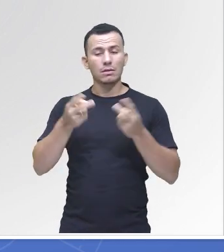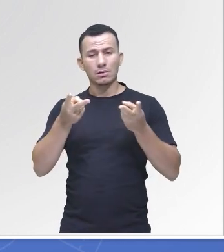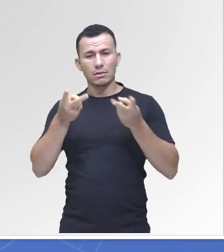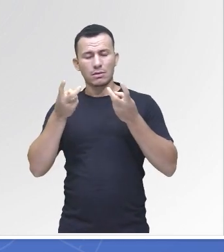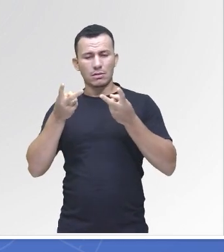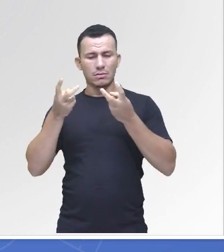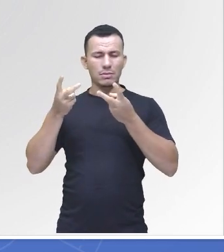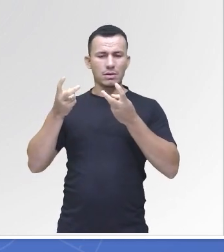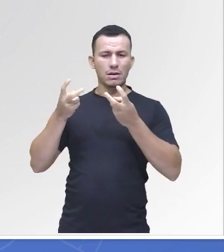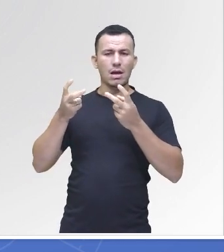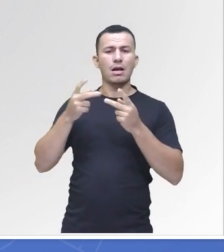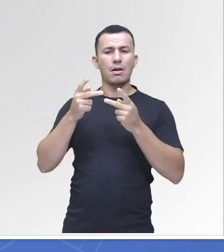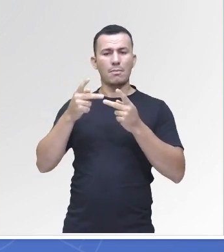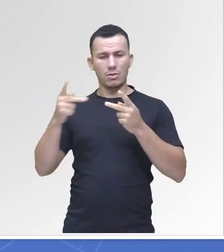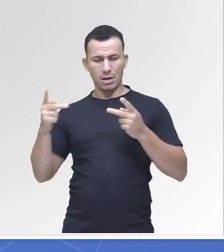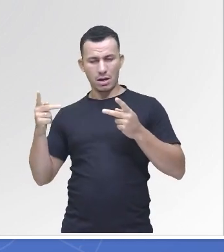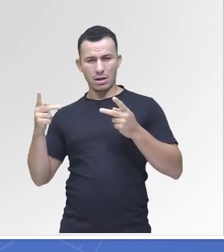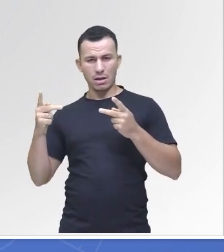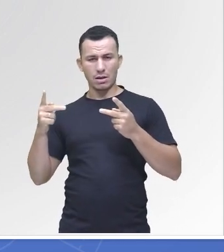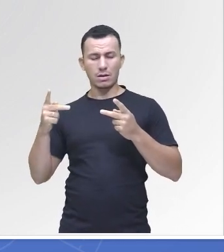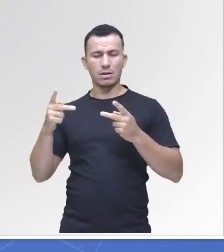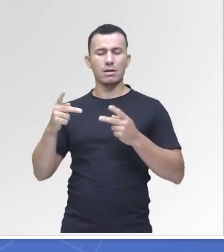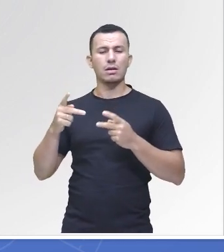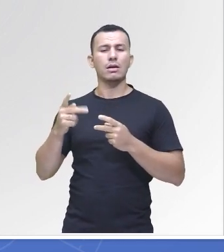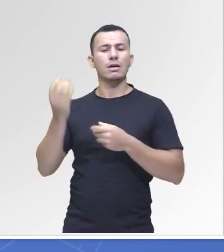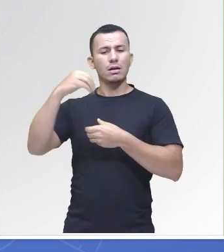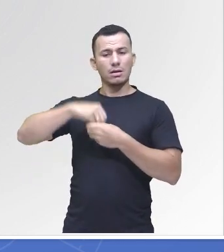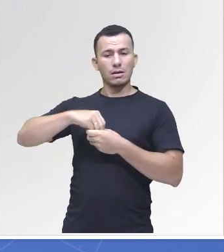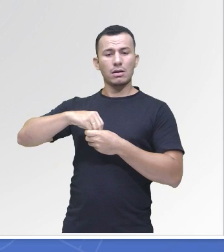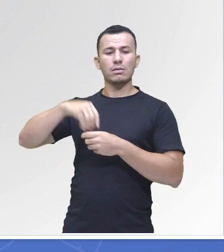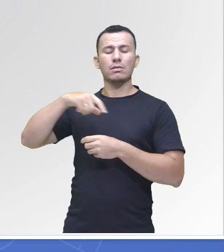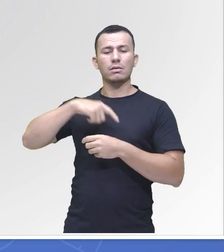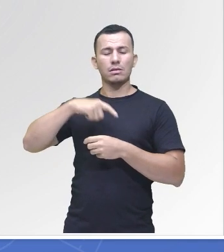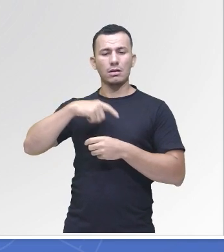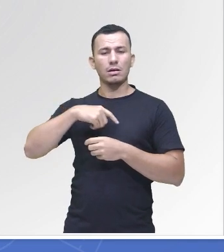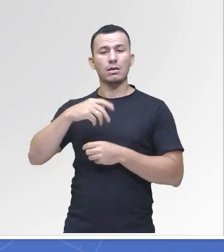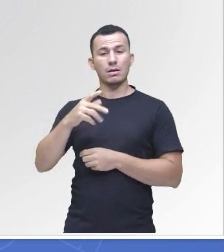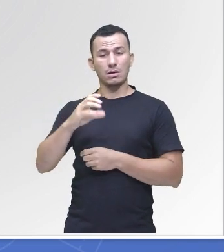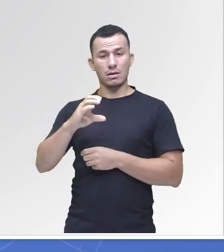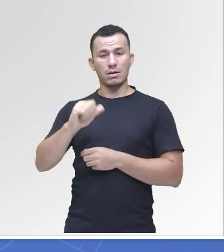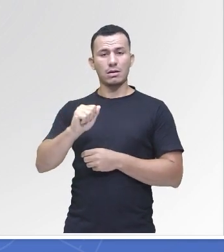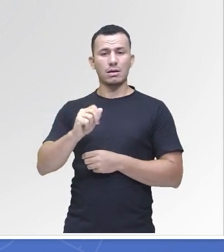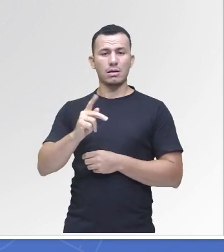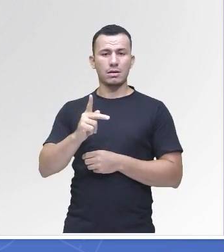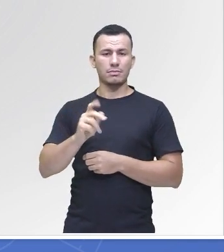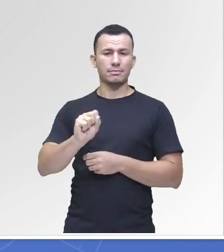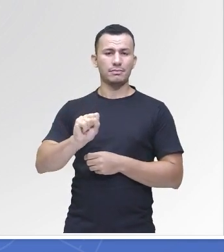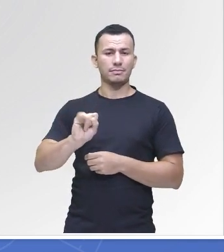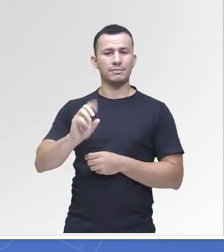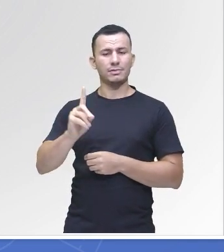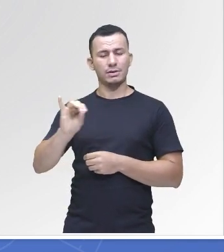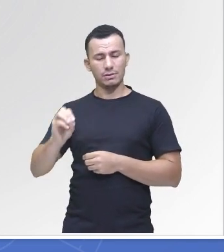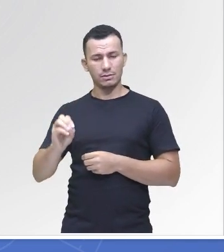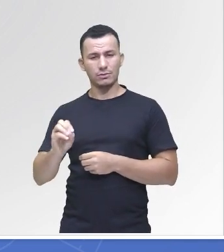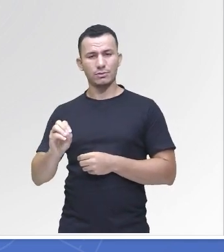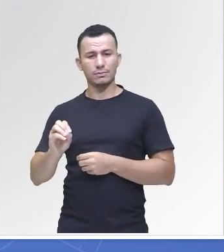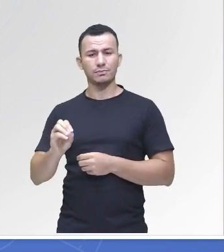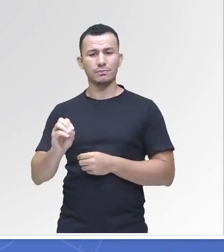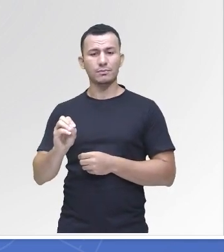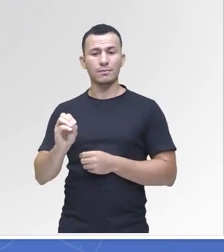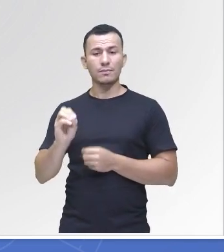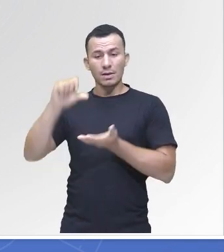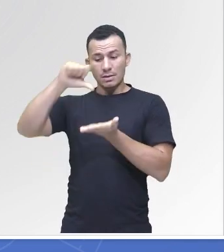nessas glicoproteínas. Aqui dentro nós temos o capsídeo, né? E aqui ao centro,